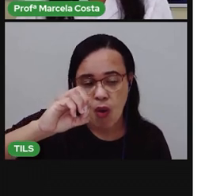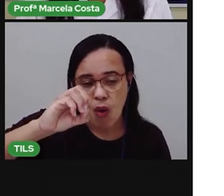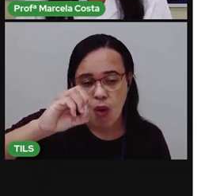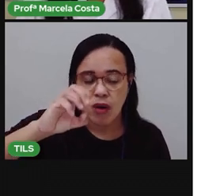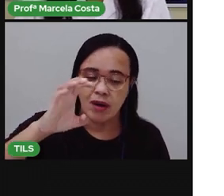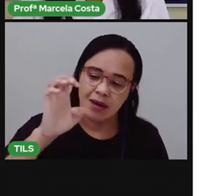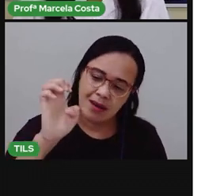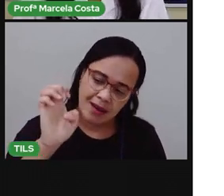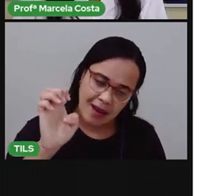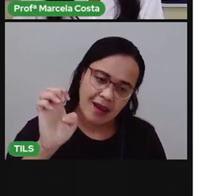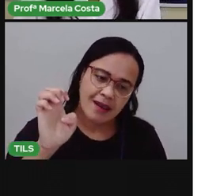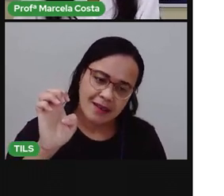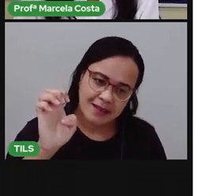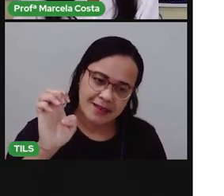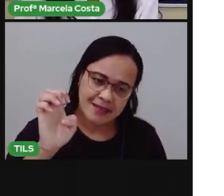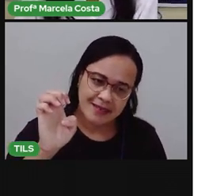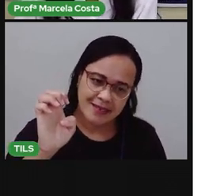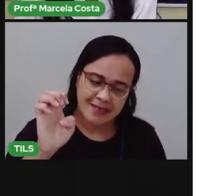E.